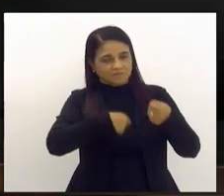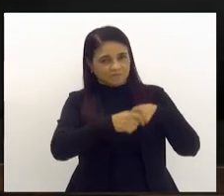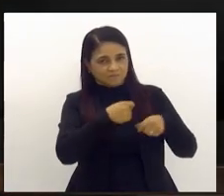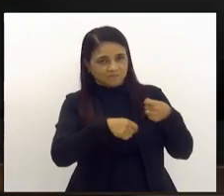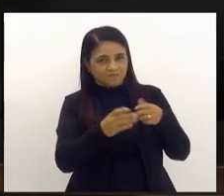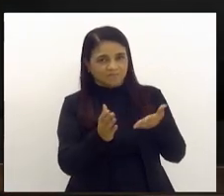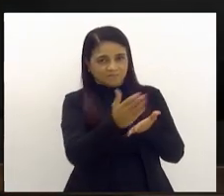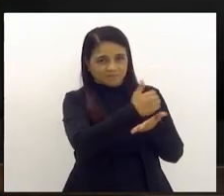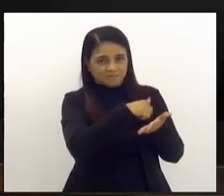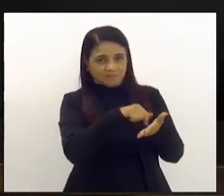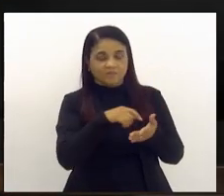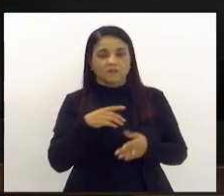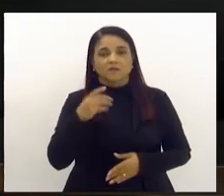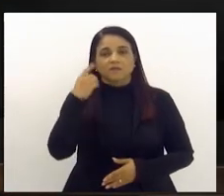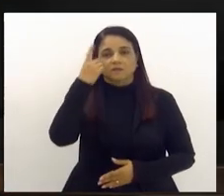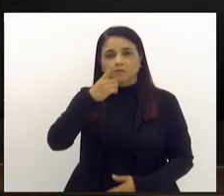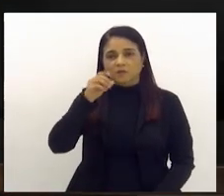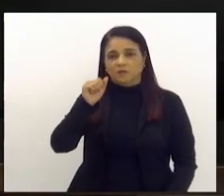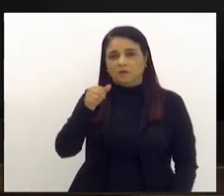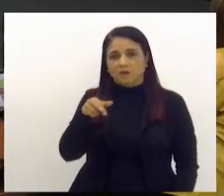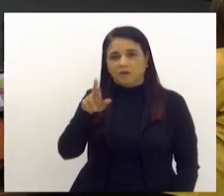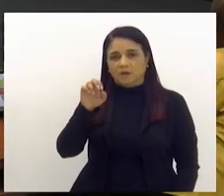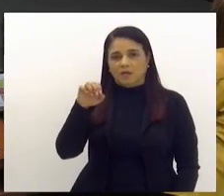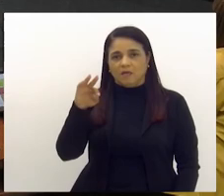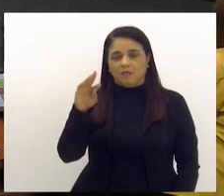Arthur Monteiro.